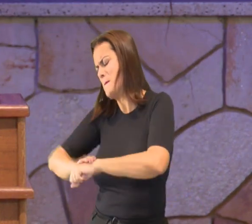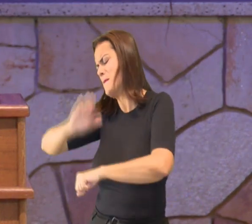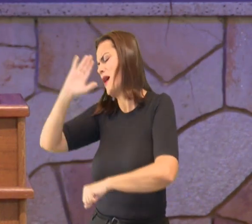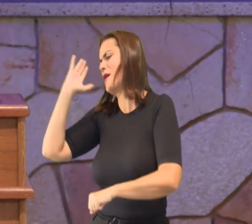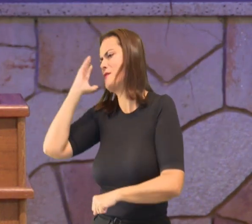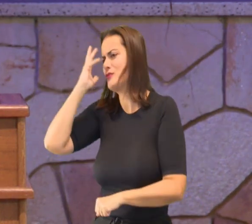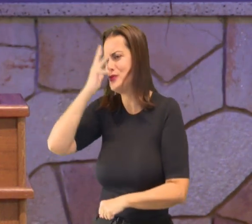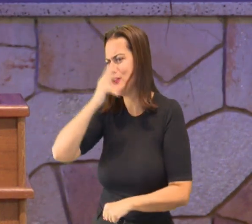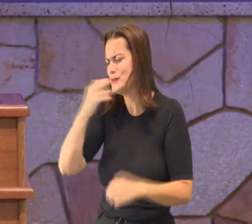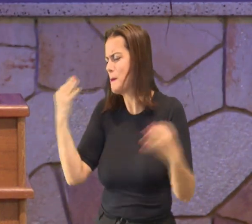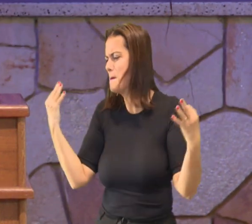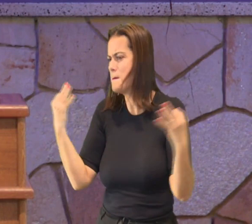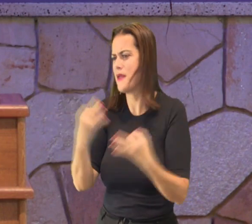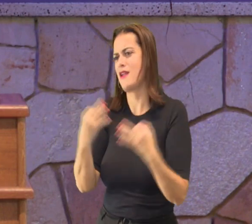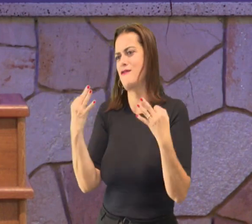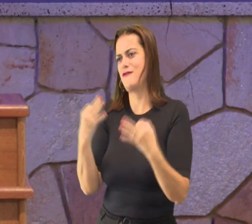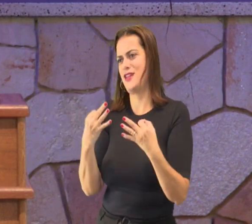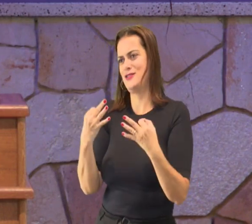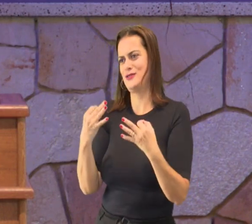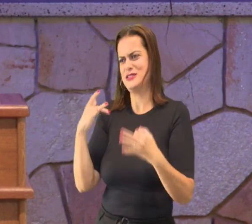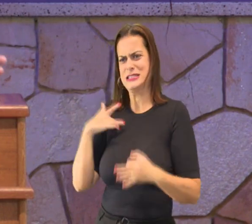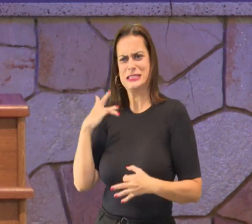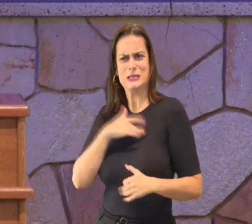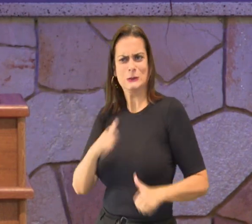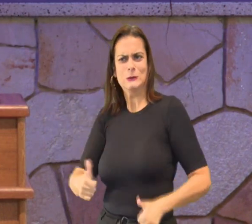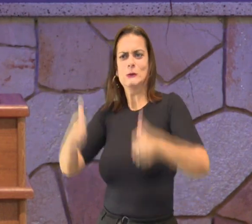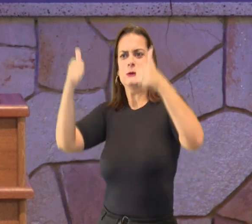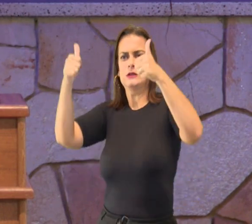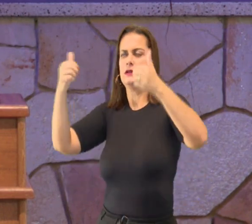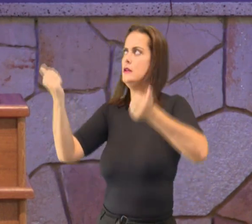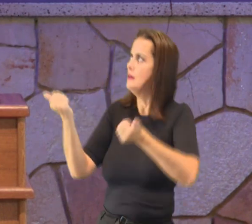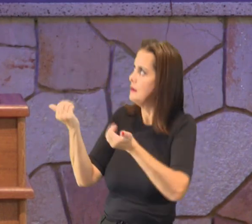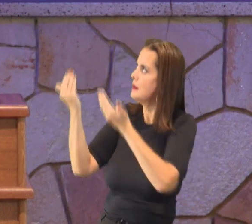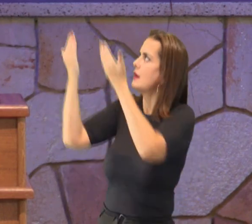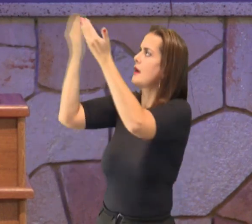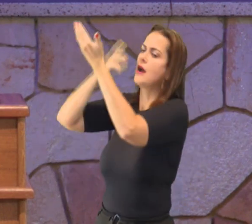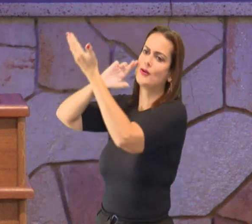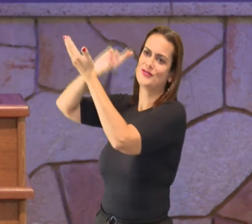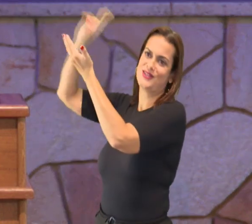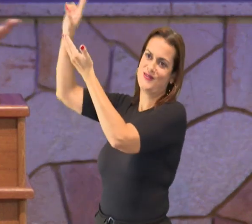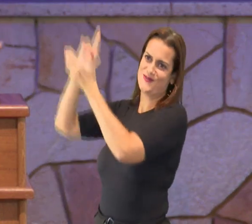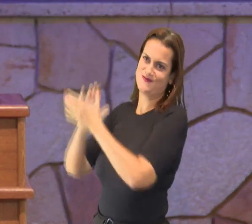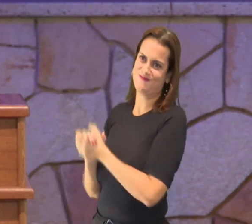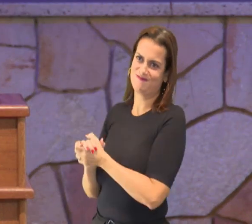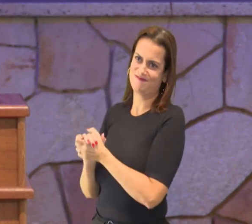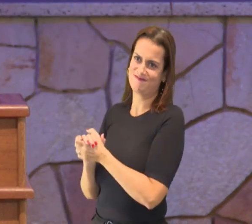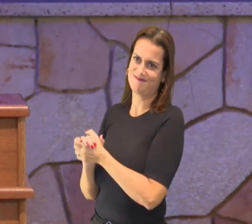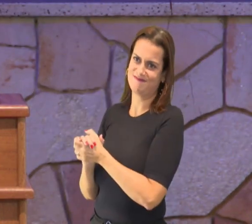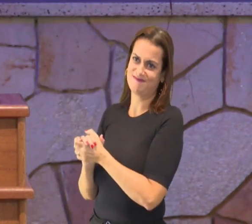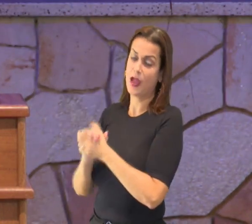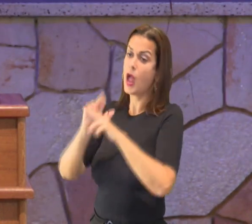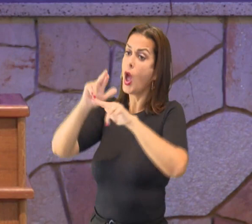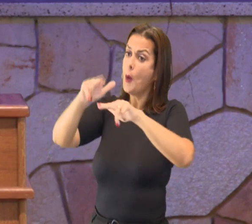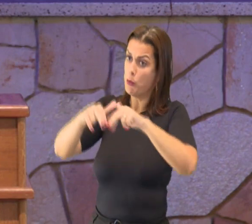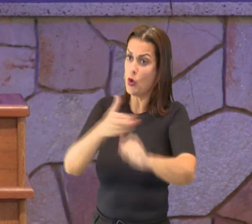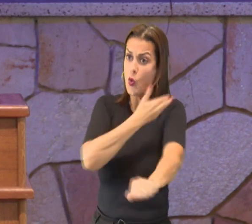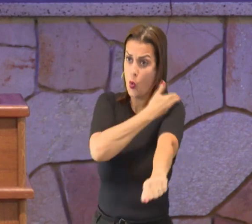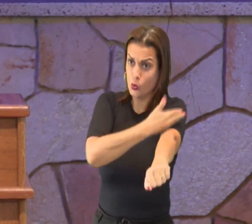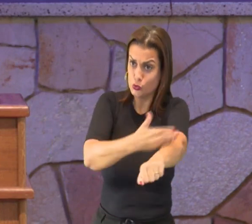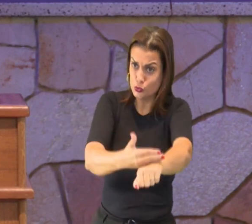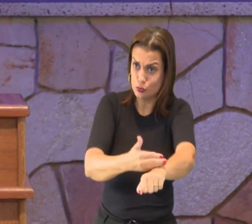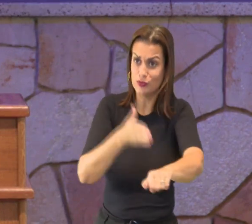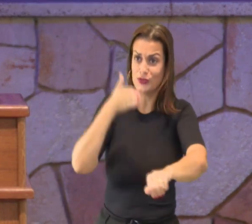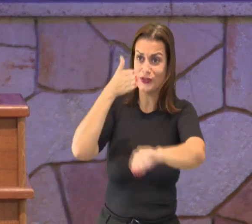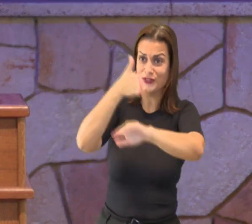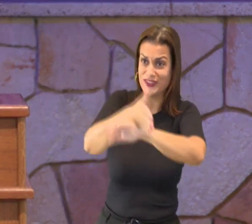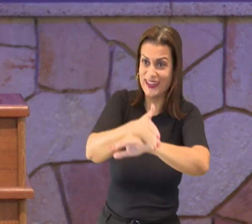mais perfeito, o mais saudável, e oferecer ao Senhor. Será que daí viria o costume de nós irmos para a